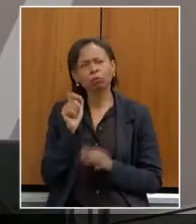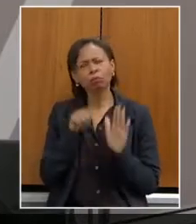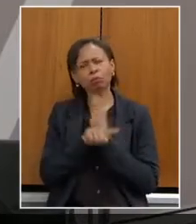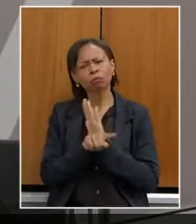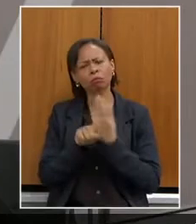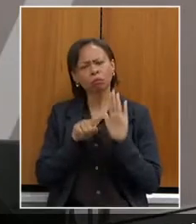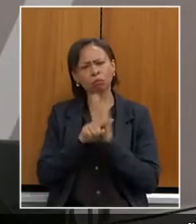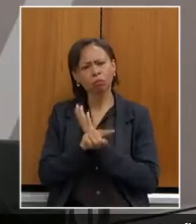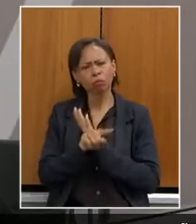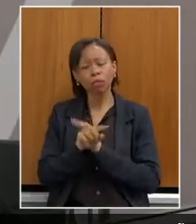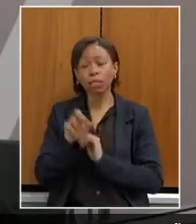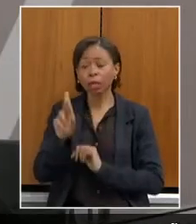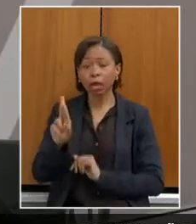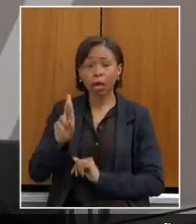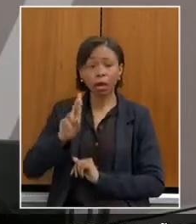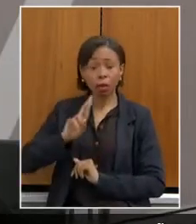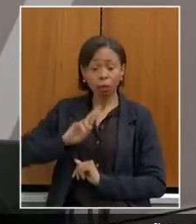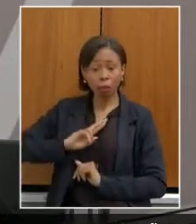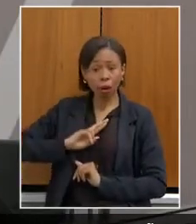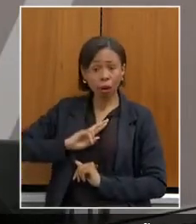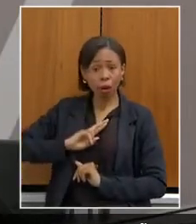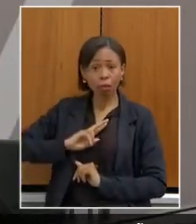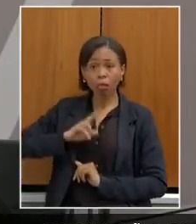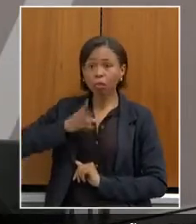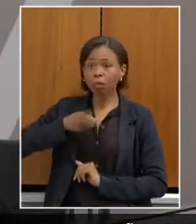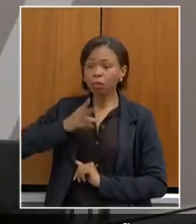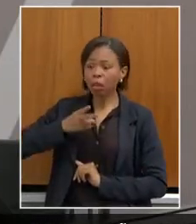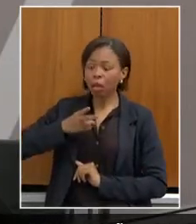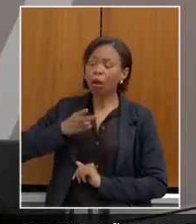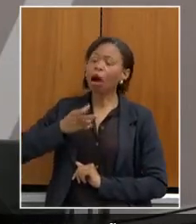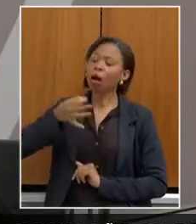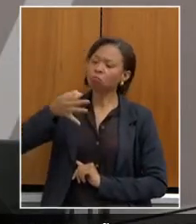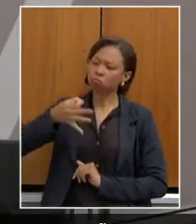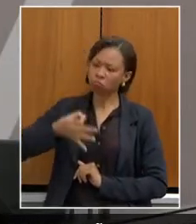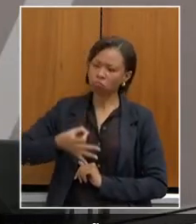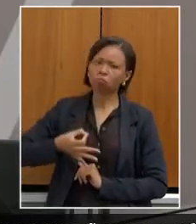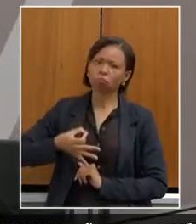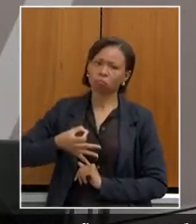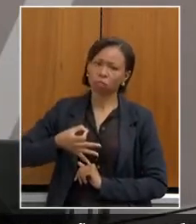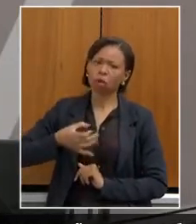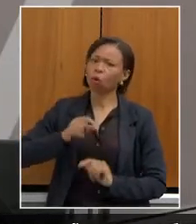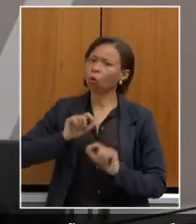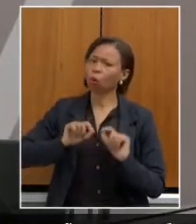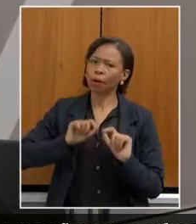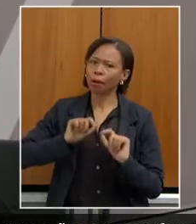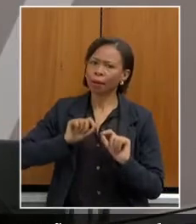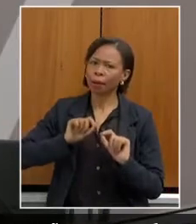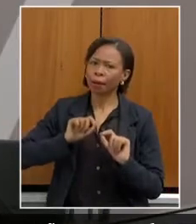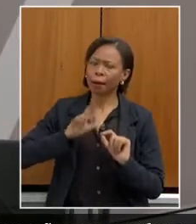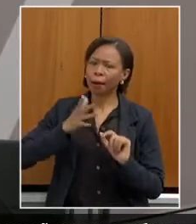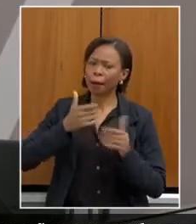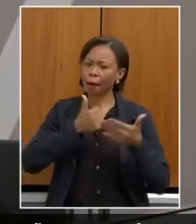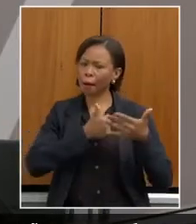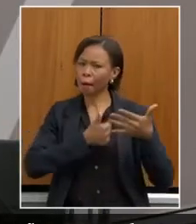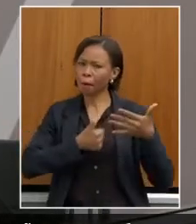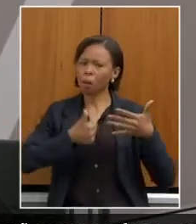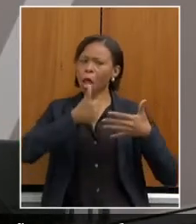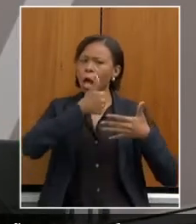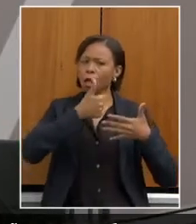respostas são sempre muito convicentes ou seja não tem privilégio tem sim